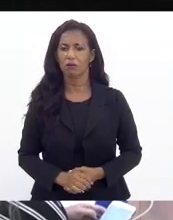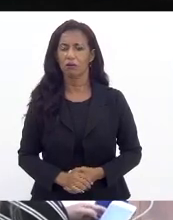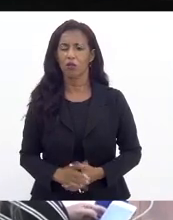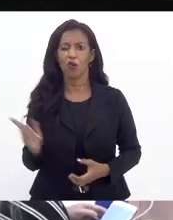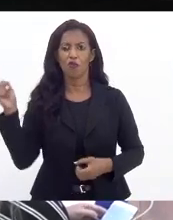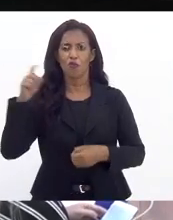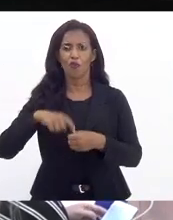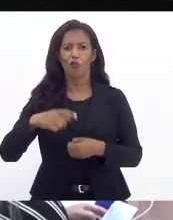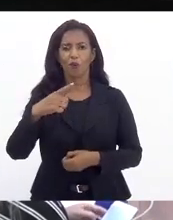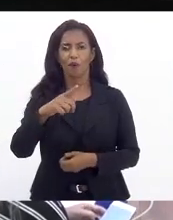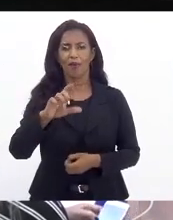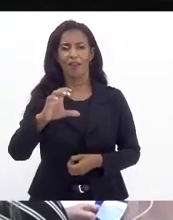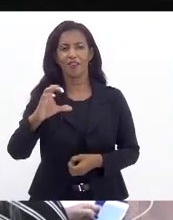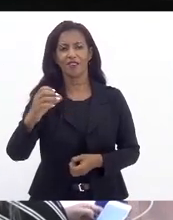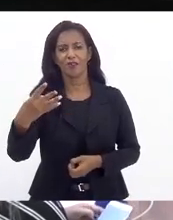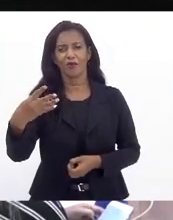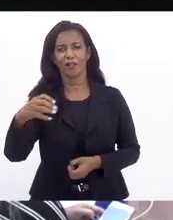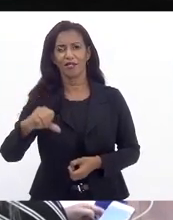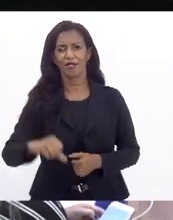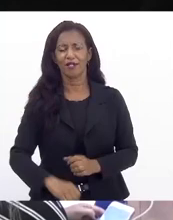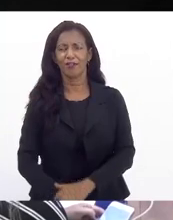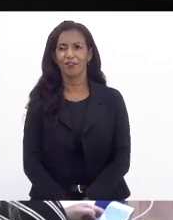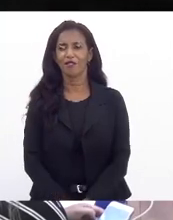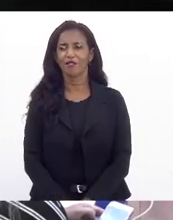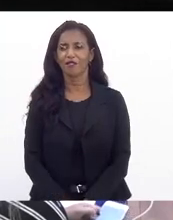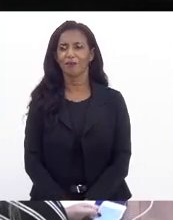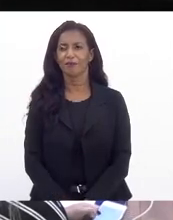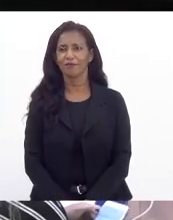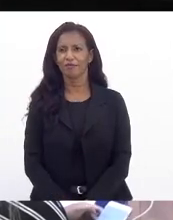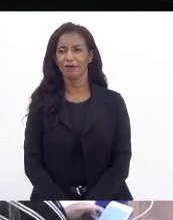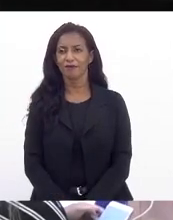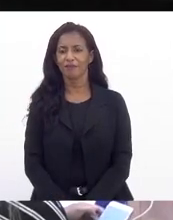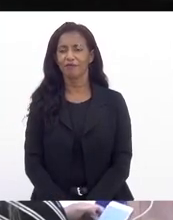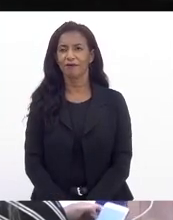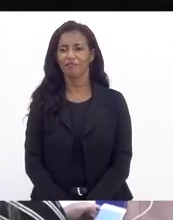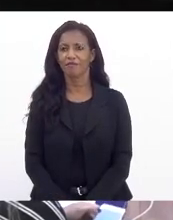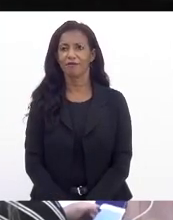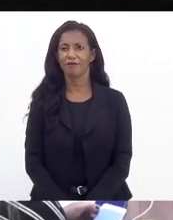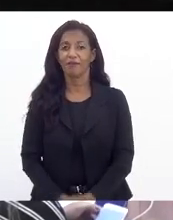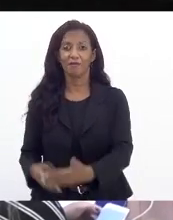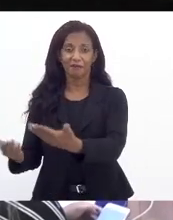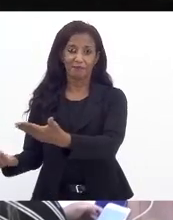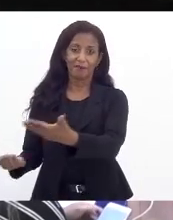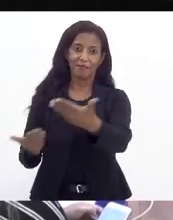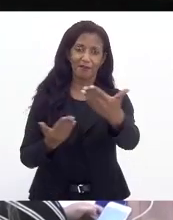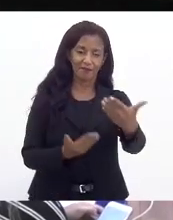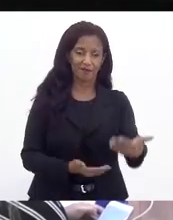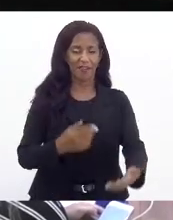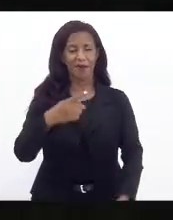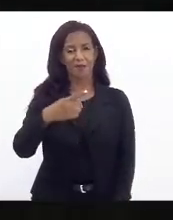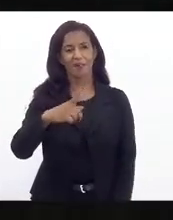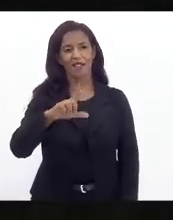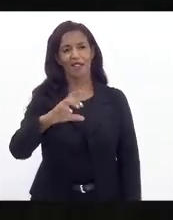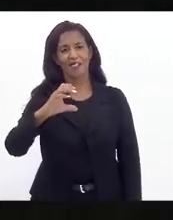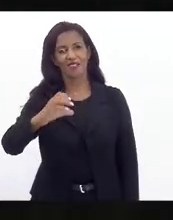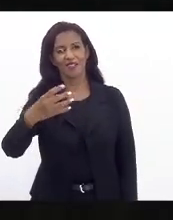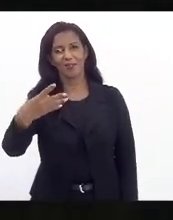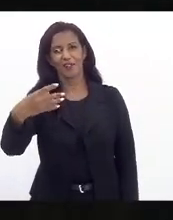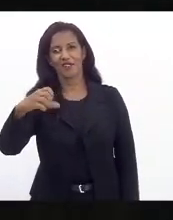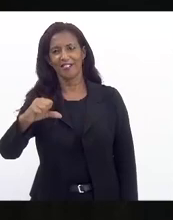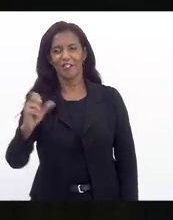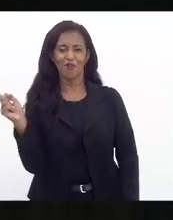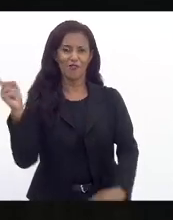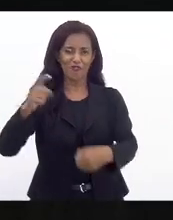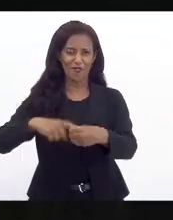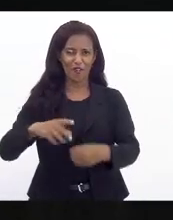PLC 49 muito obrigada então passamos ao PLC 49 com a palavra deputada Amar tá